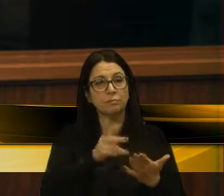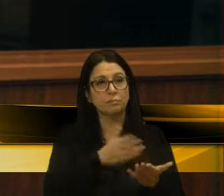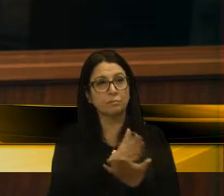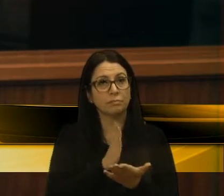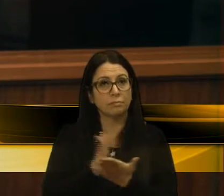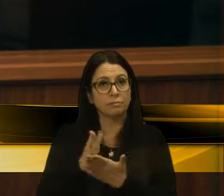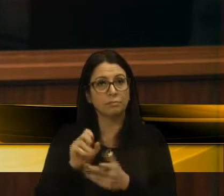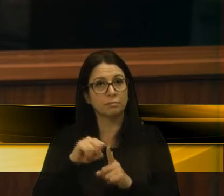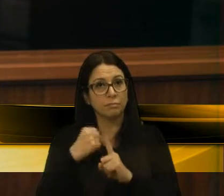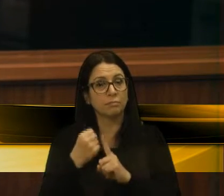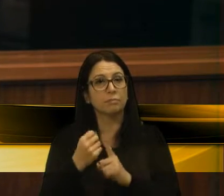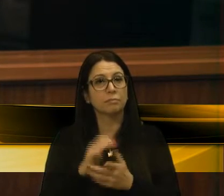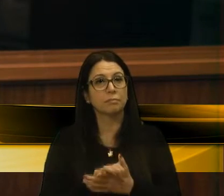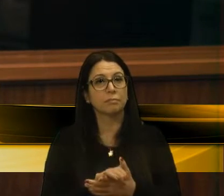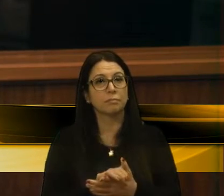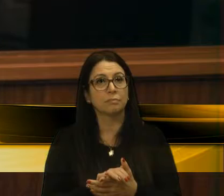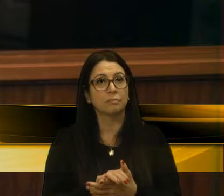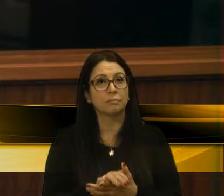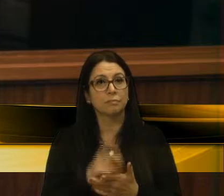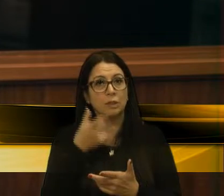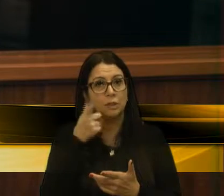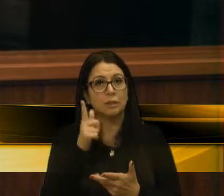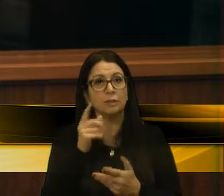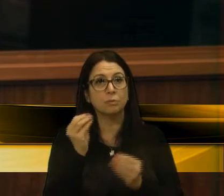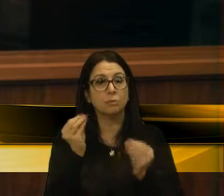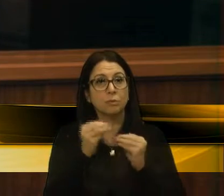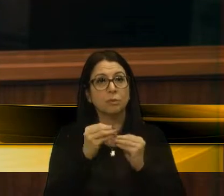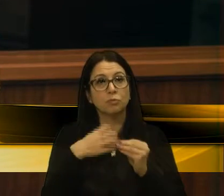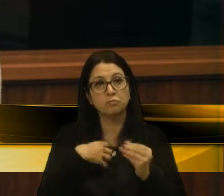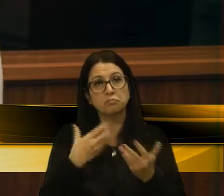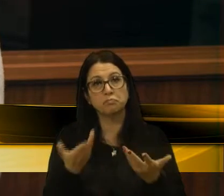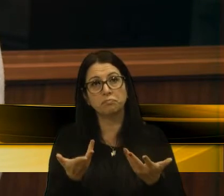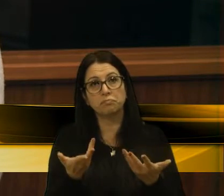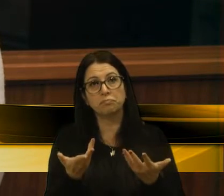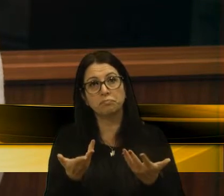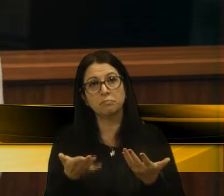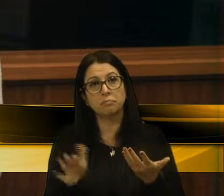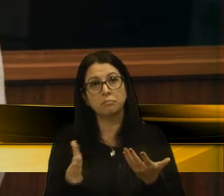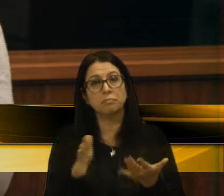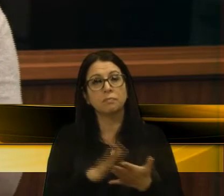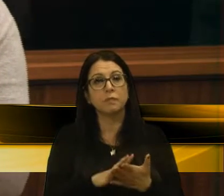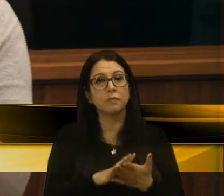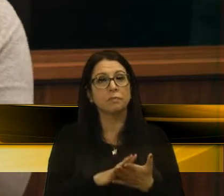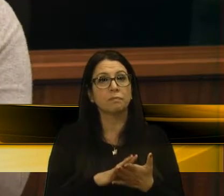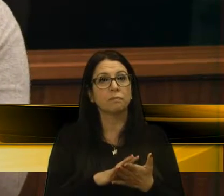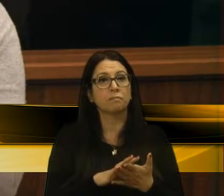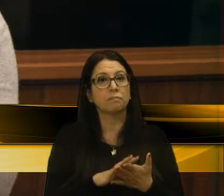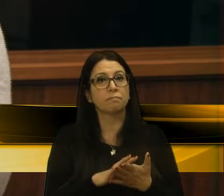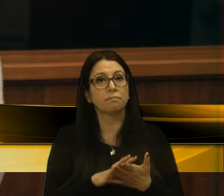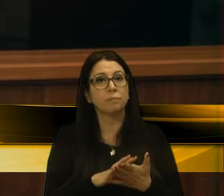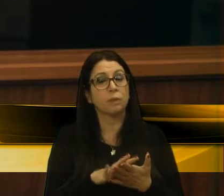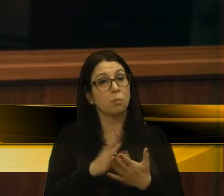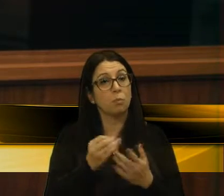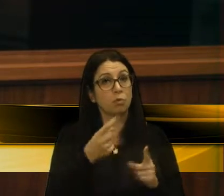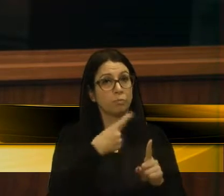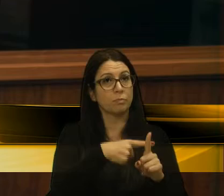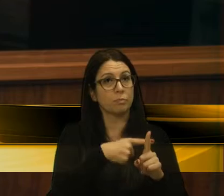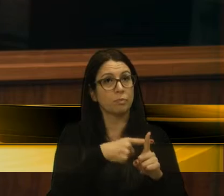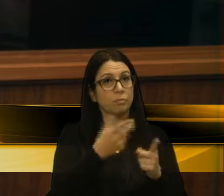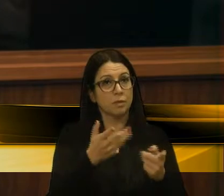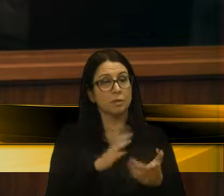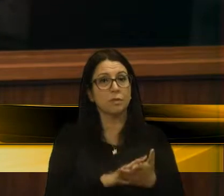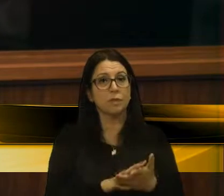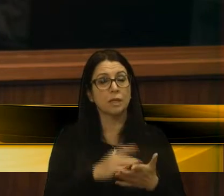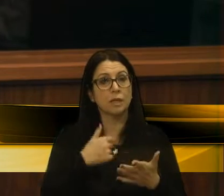nossa sociedade, e que a gente conseguiu compor de uma forma, talvez, uma forma muito positiva. Então,